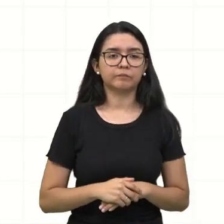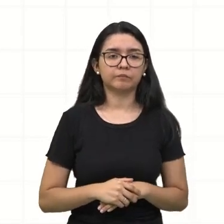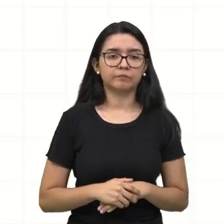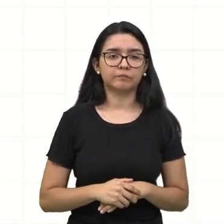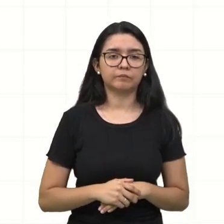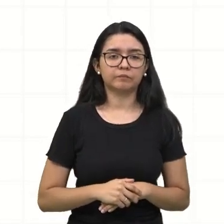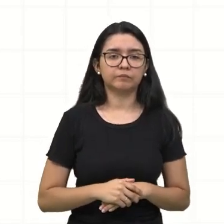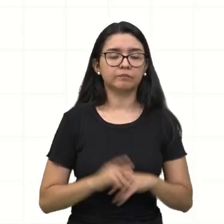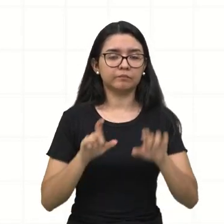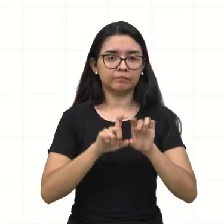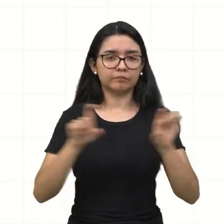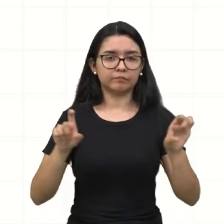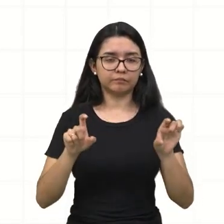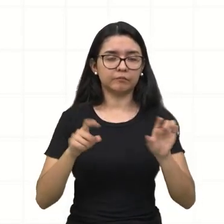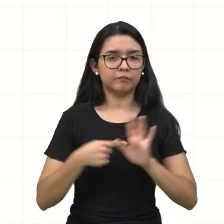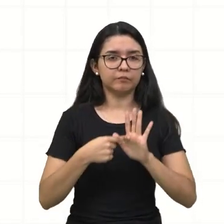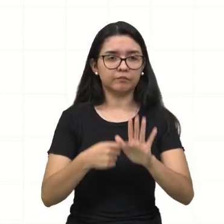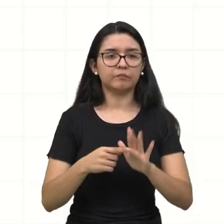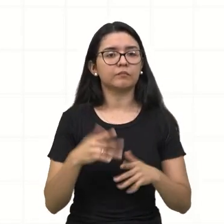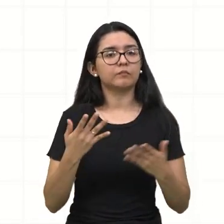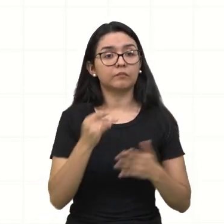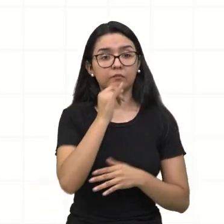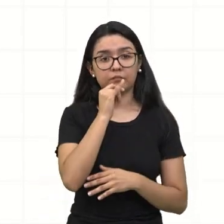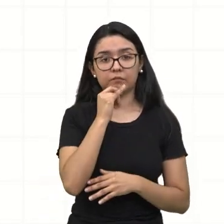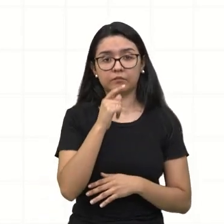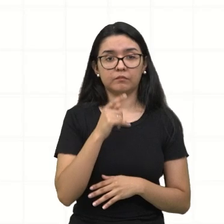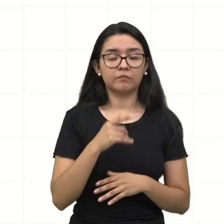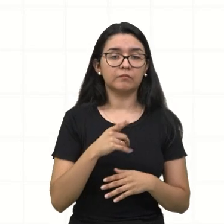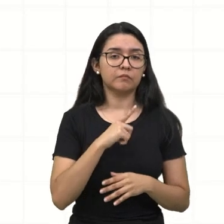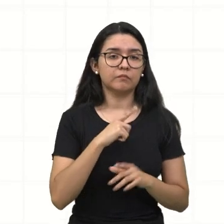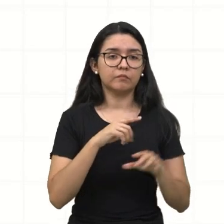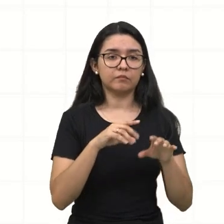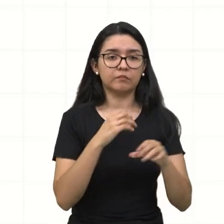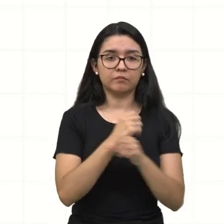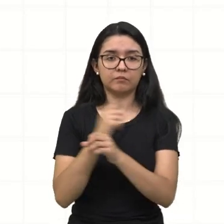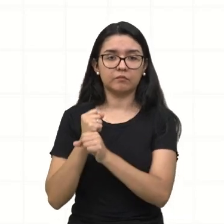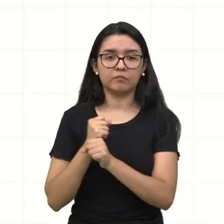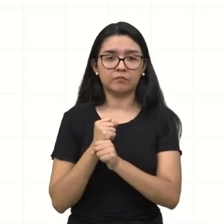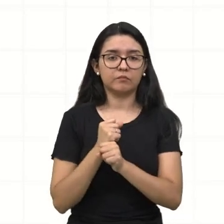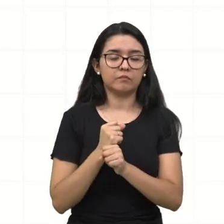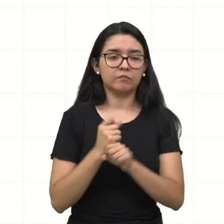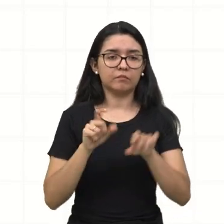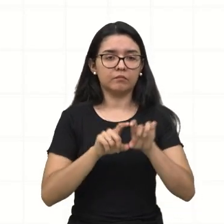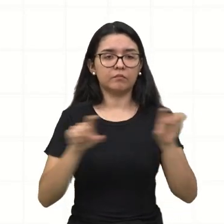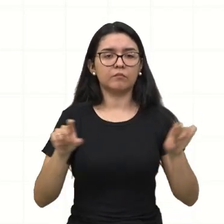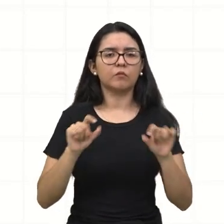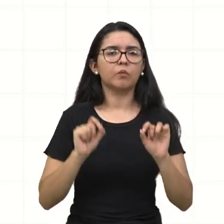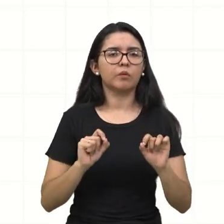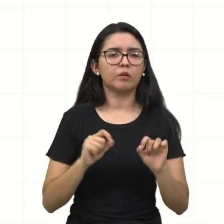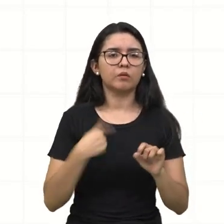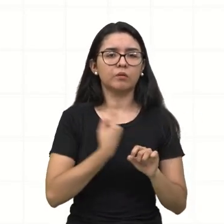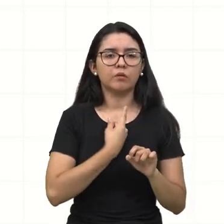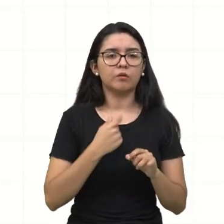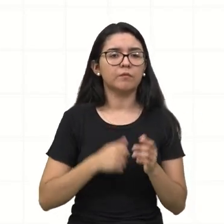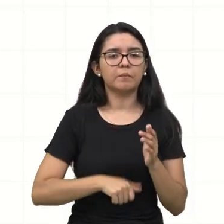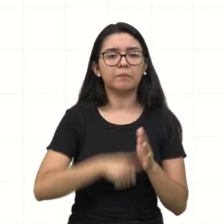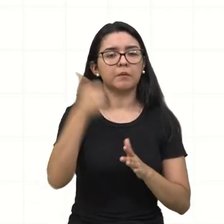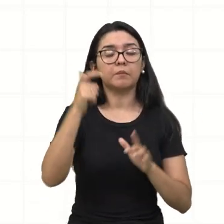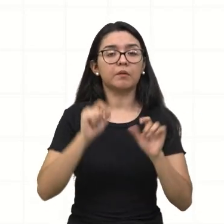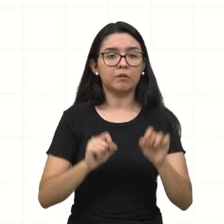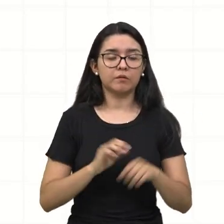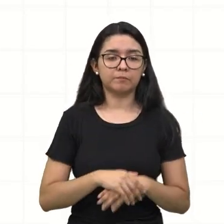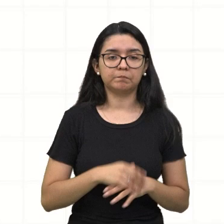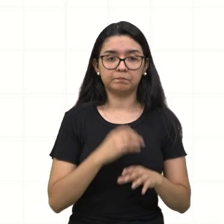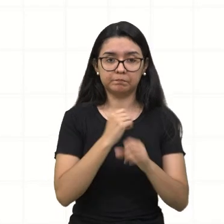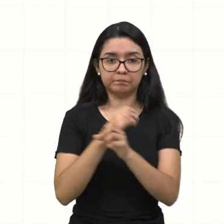vão aparecendo. Então, temos aqui, calcular o valor da expressão. O que nós vamos fazer aqui? Resolver primeiro essa